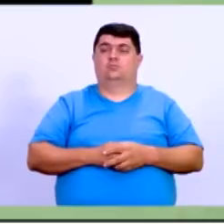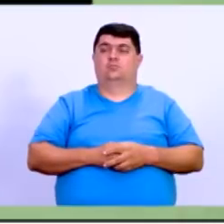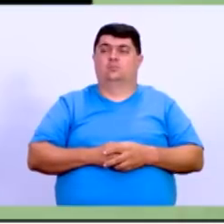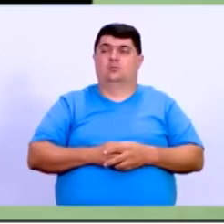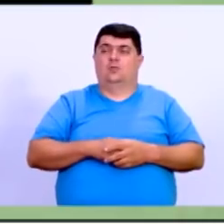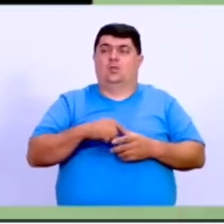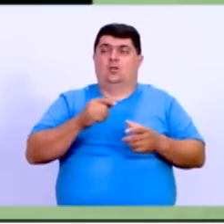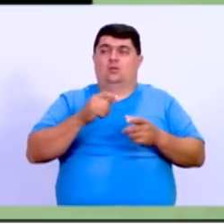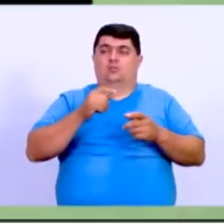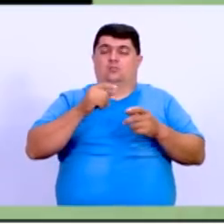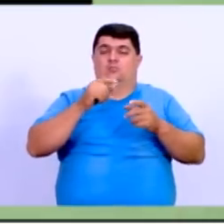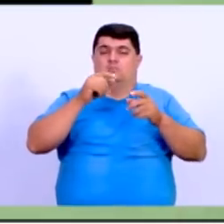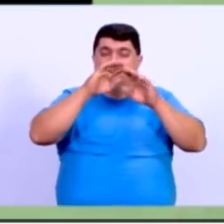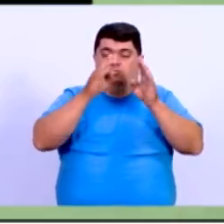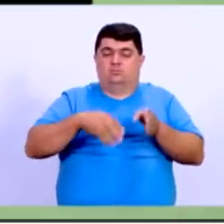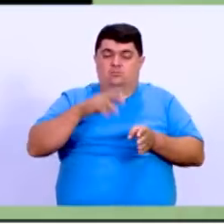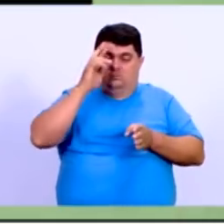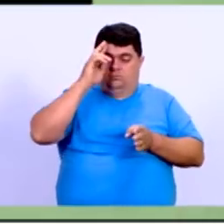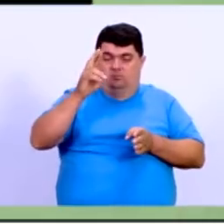do servidor